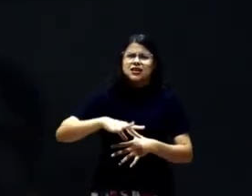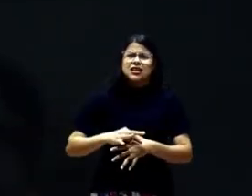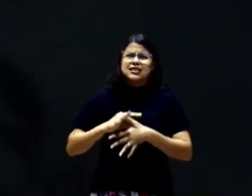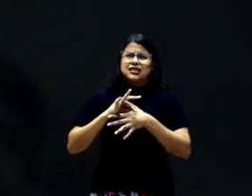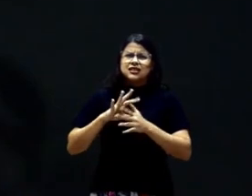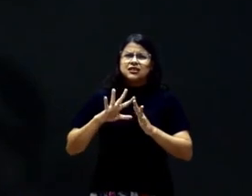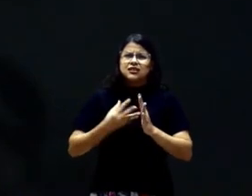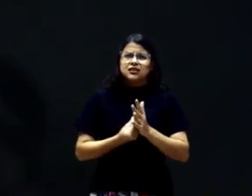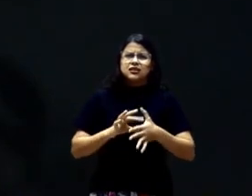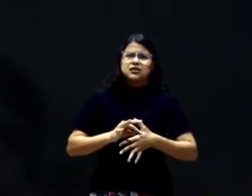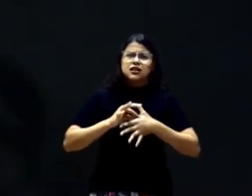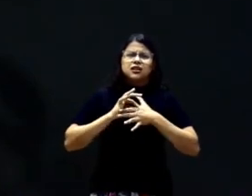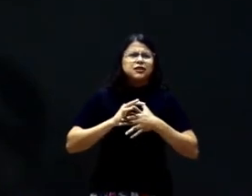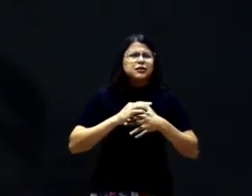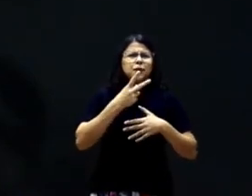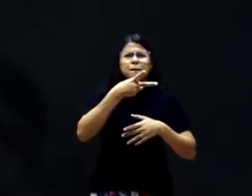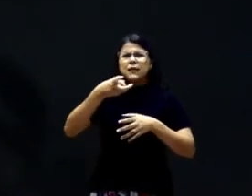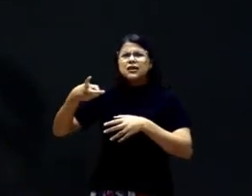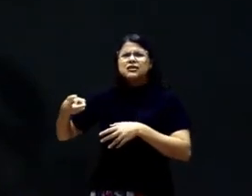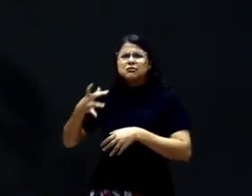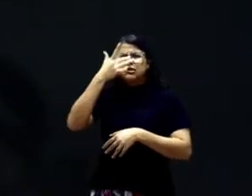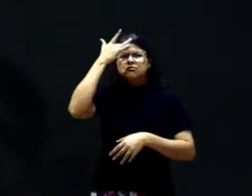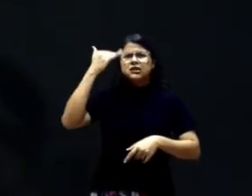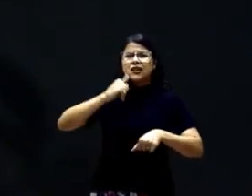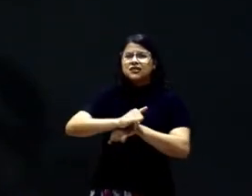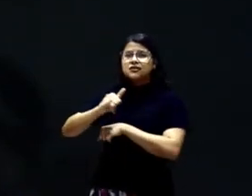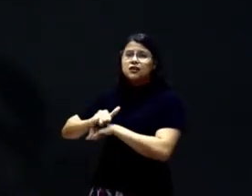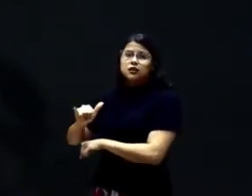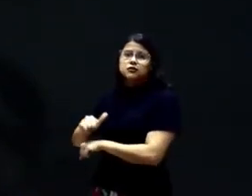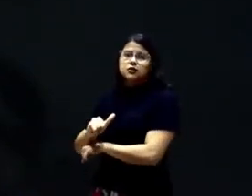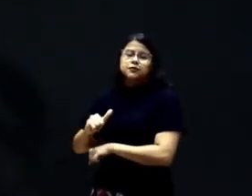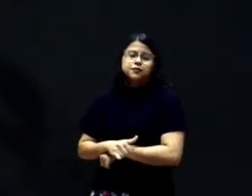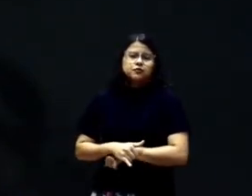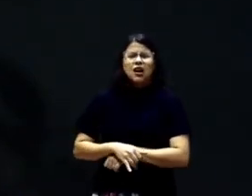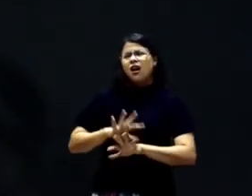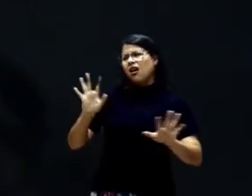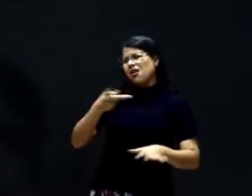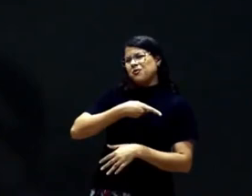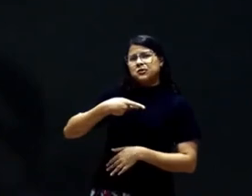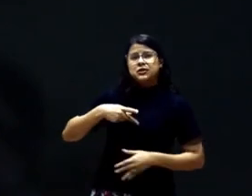Pastor, dia de semana é complicado. Eu sei. Mas põe na sua agenda.